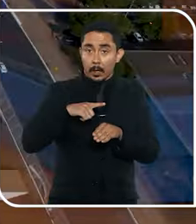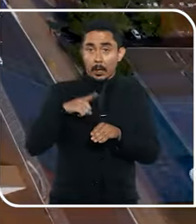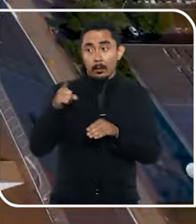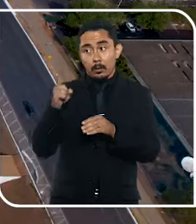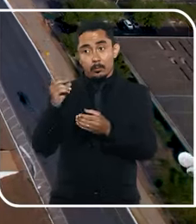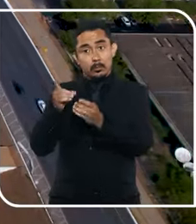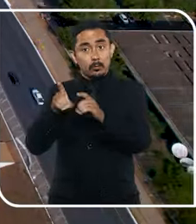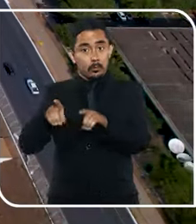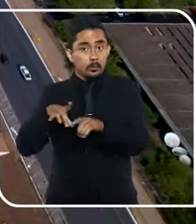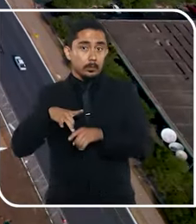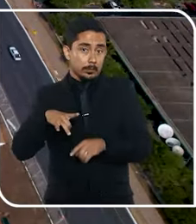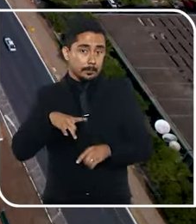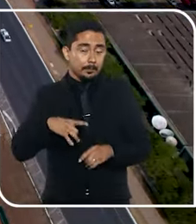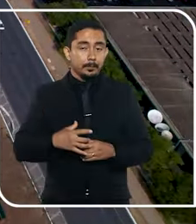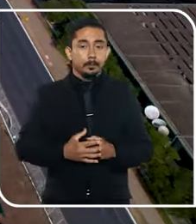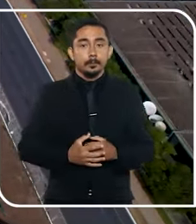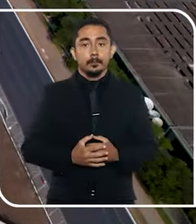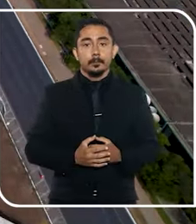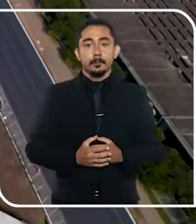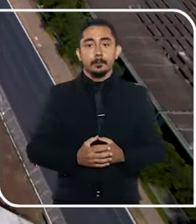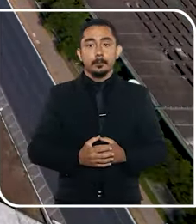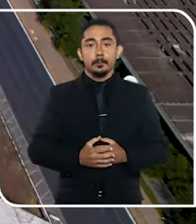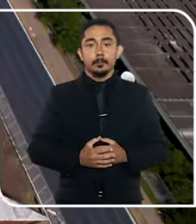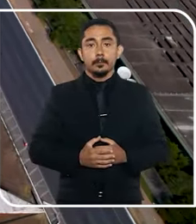se divorciaram.